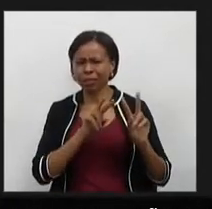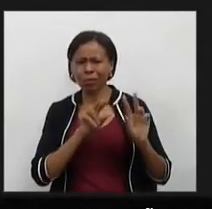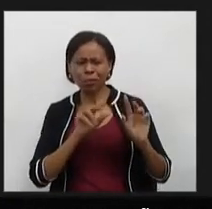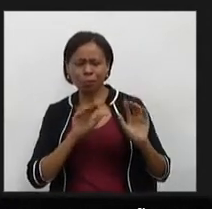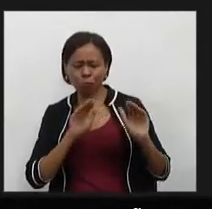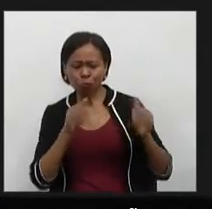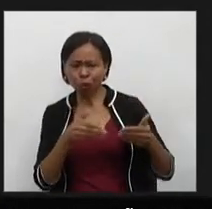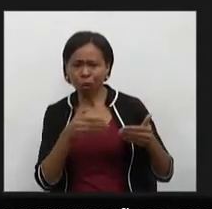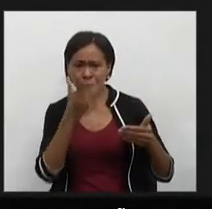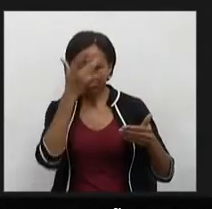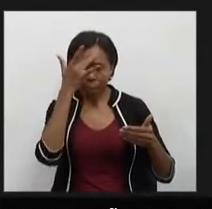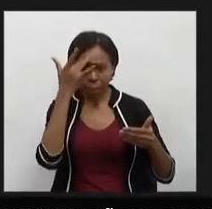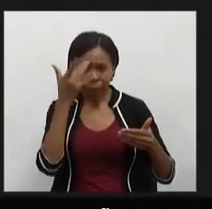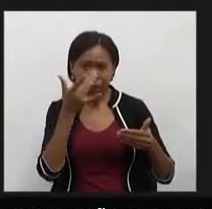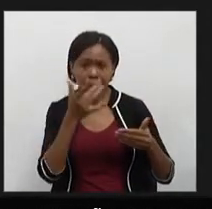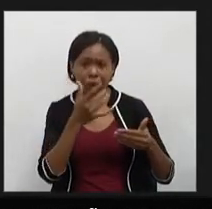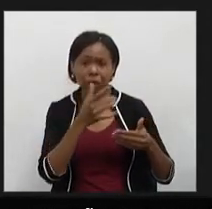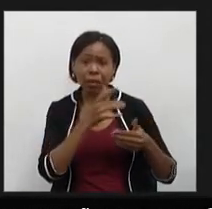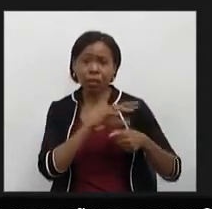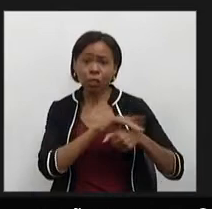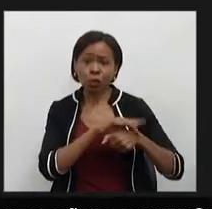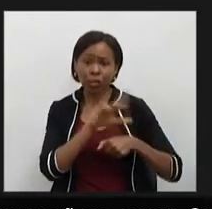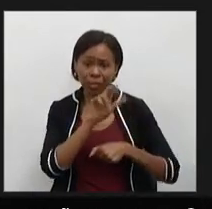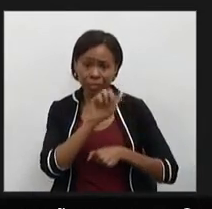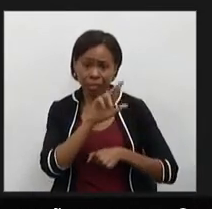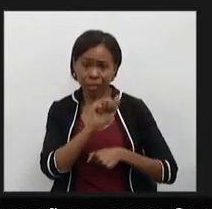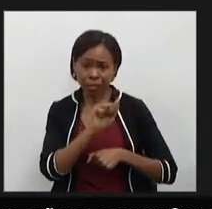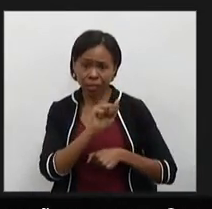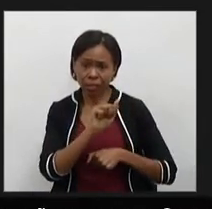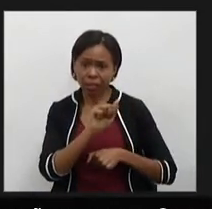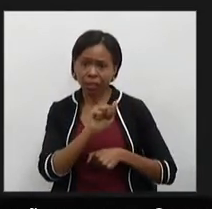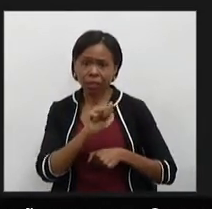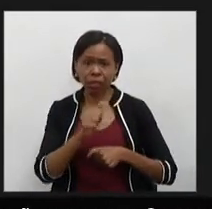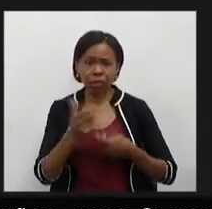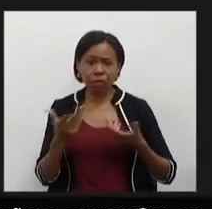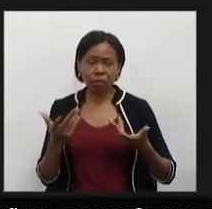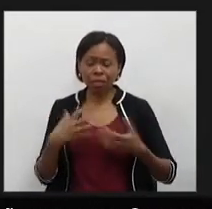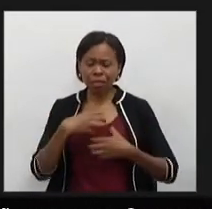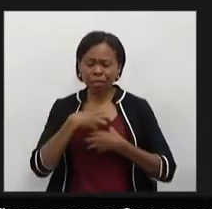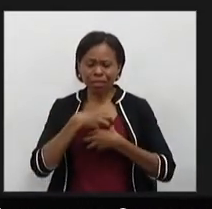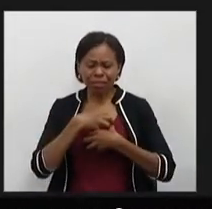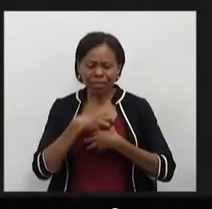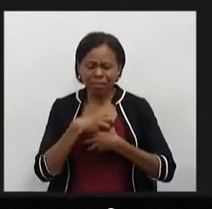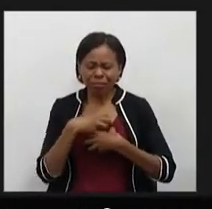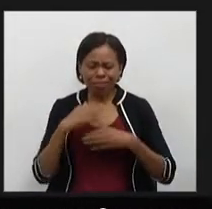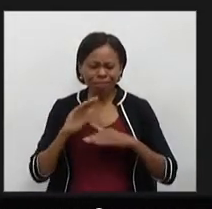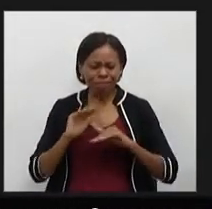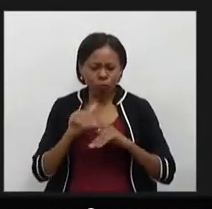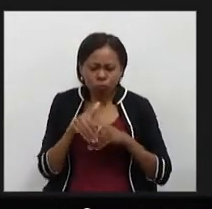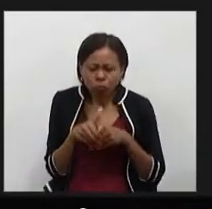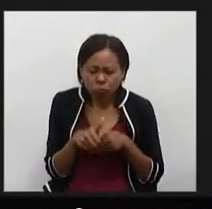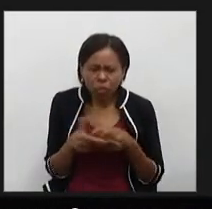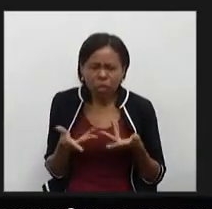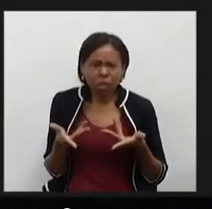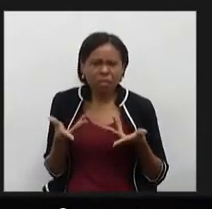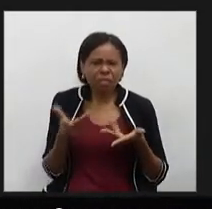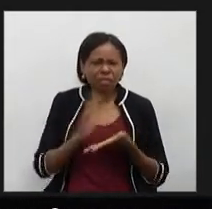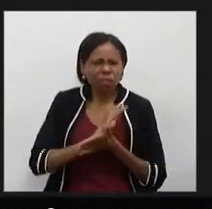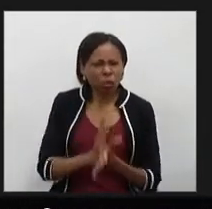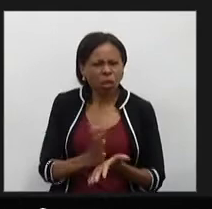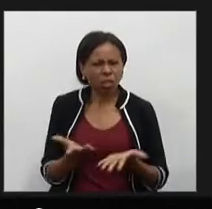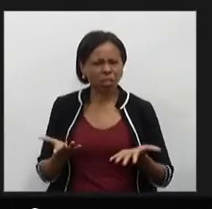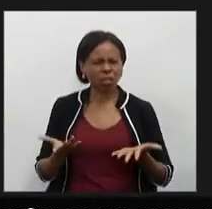é um descaso da saúde pública do nosso país, do nosso estado e da